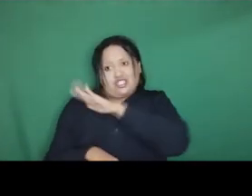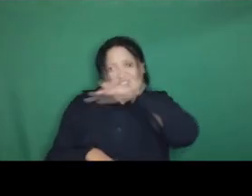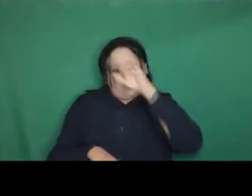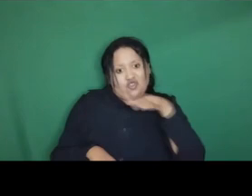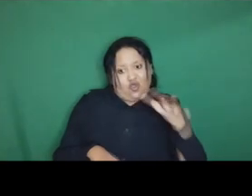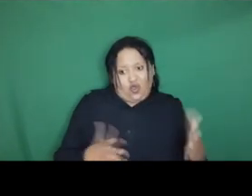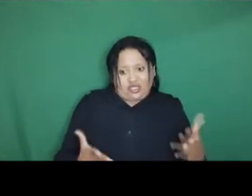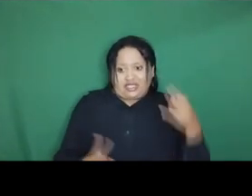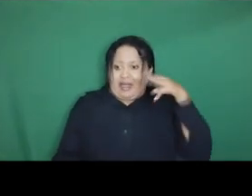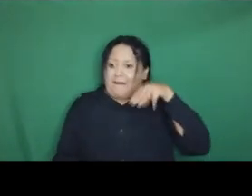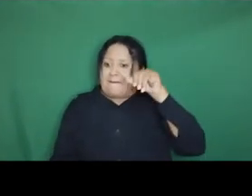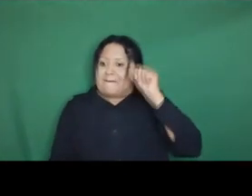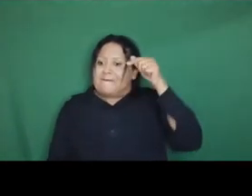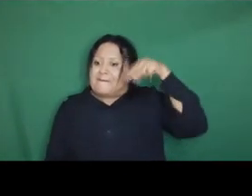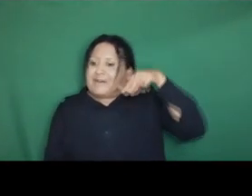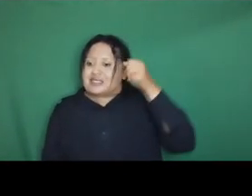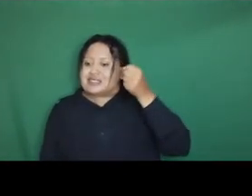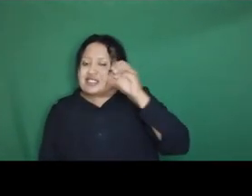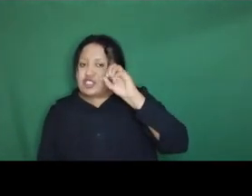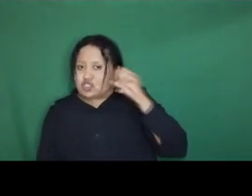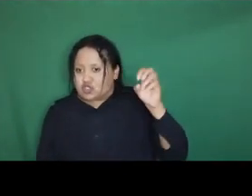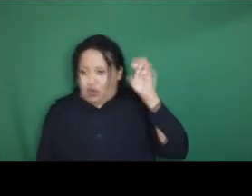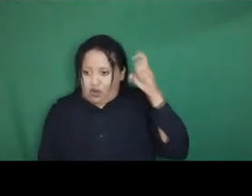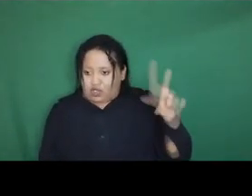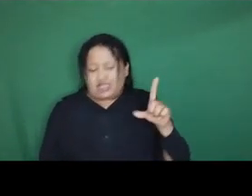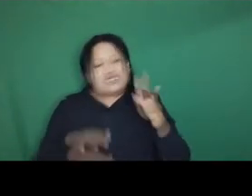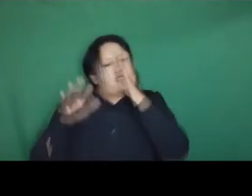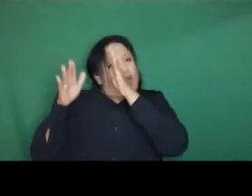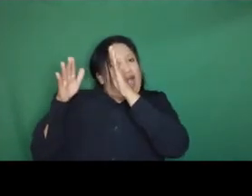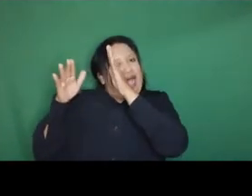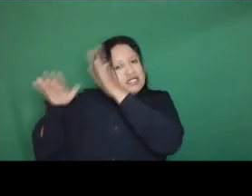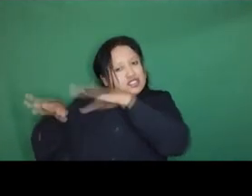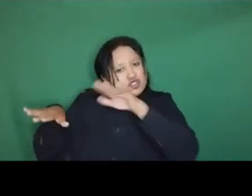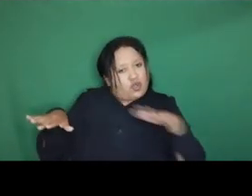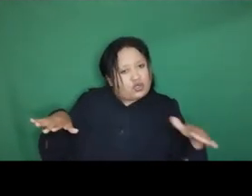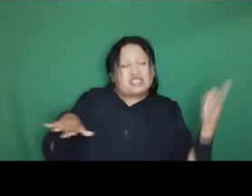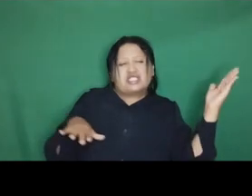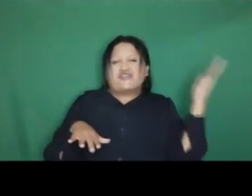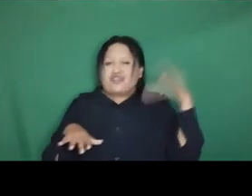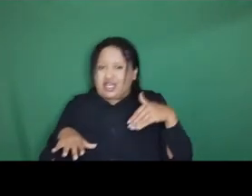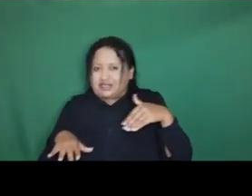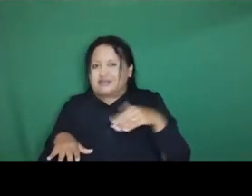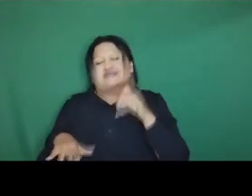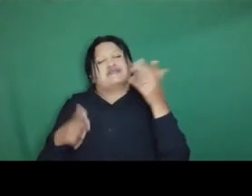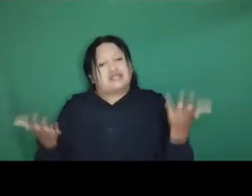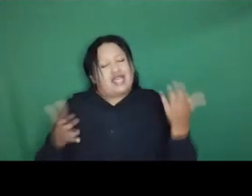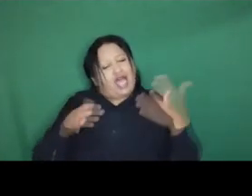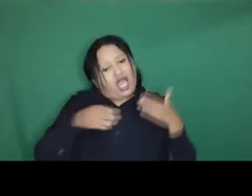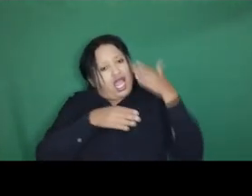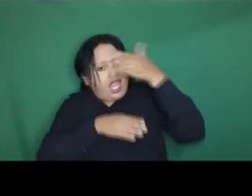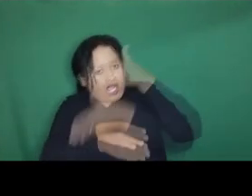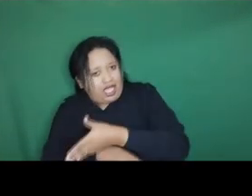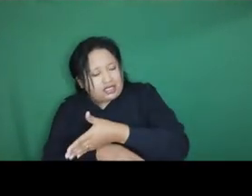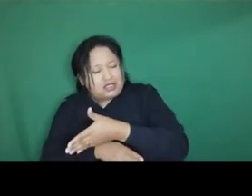voltando só um pouquinho né são as ondas que vem aí ó do Oceano né de Leste e adentram adentram